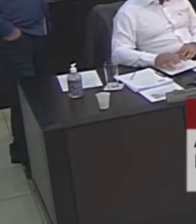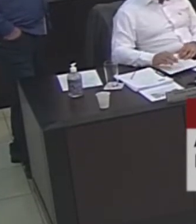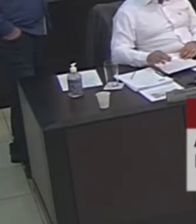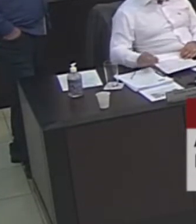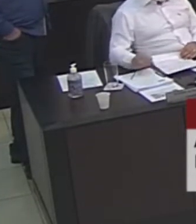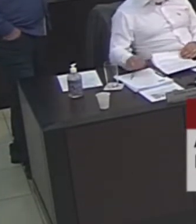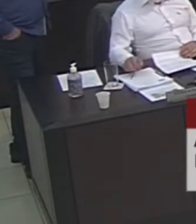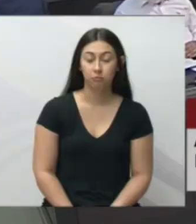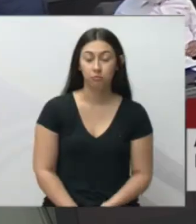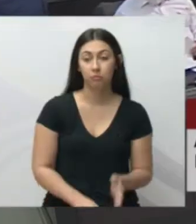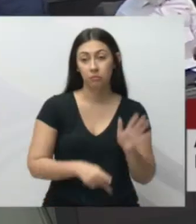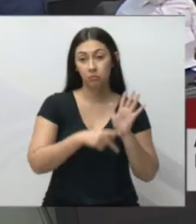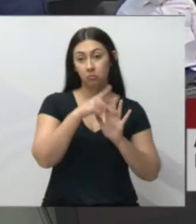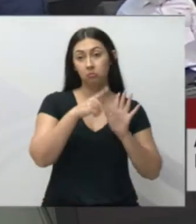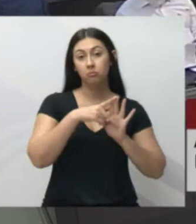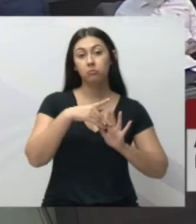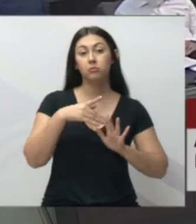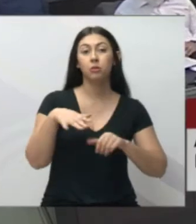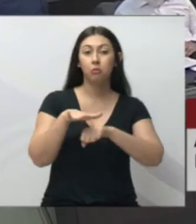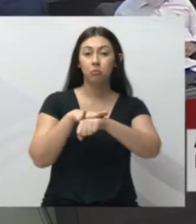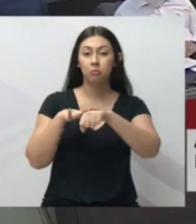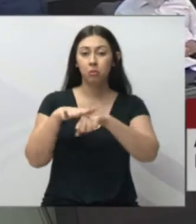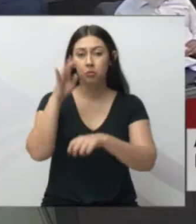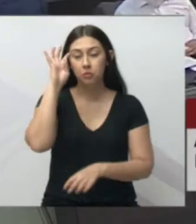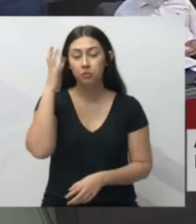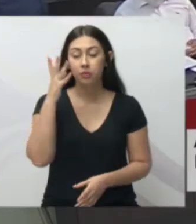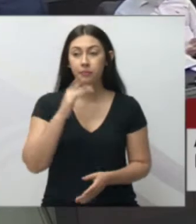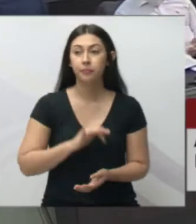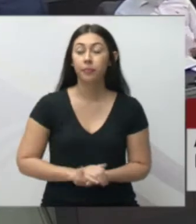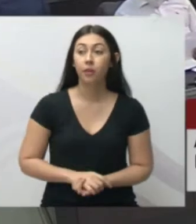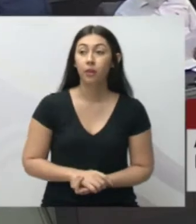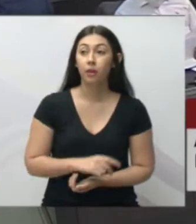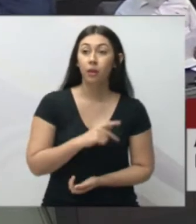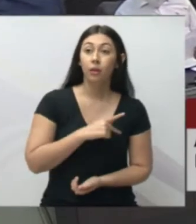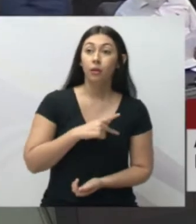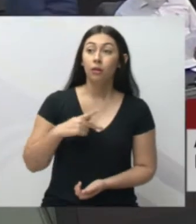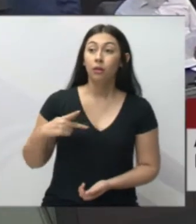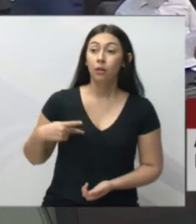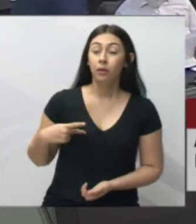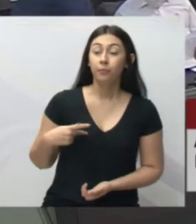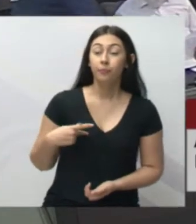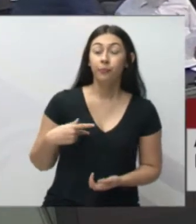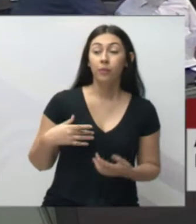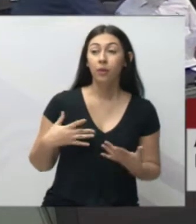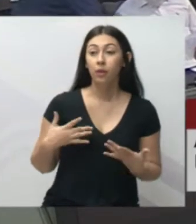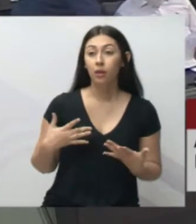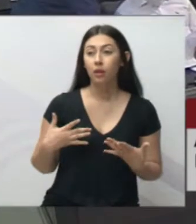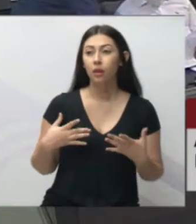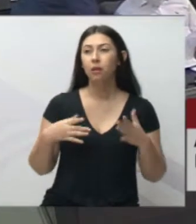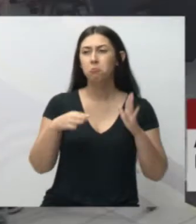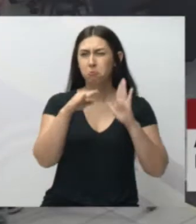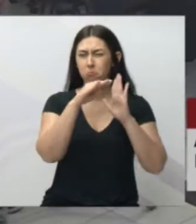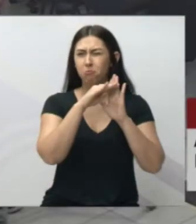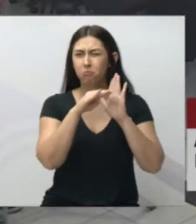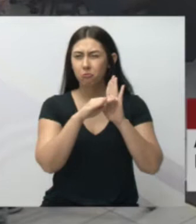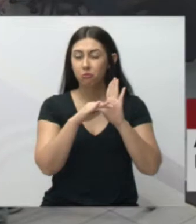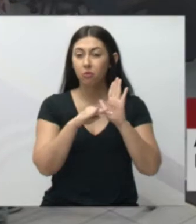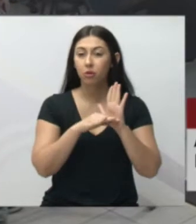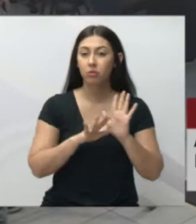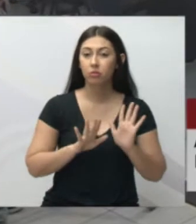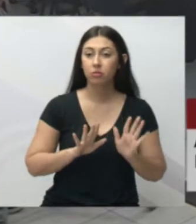O projeto continua em discussão. Senhor presidente, só por questão de ordem,